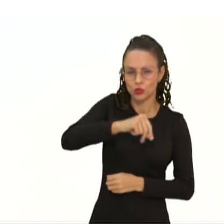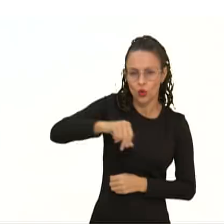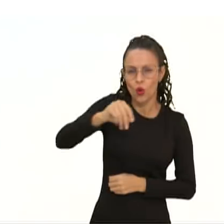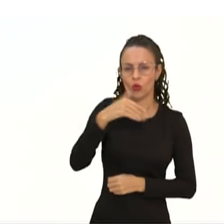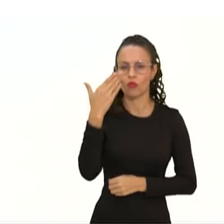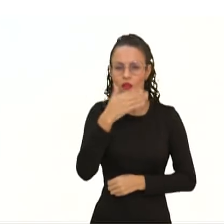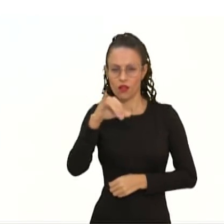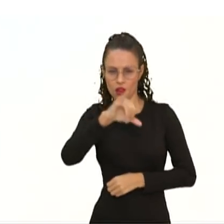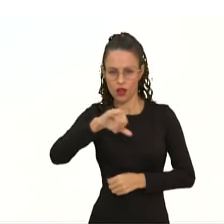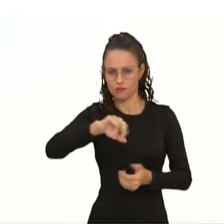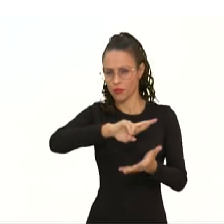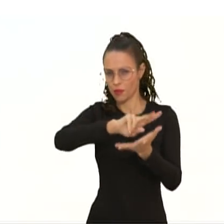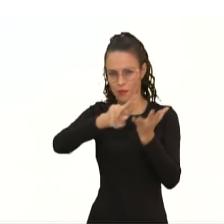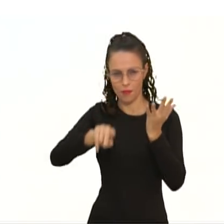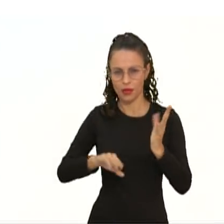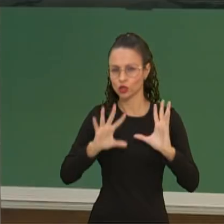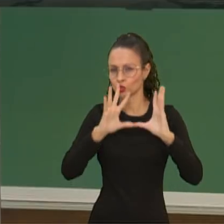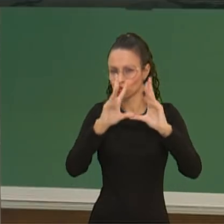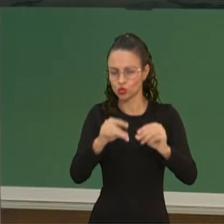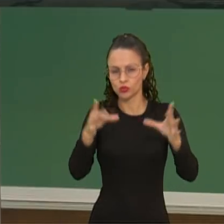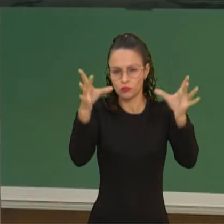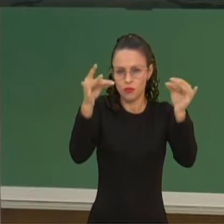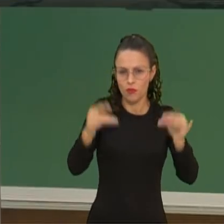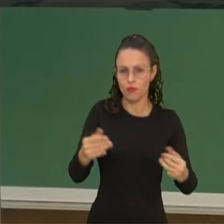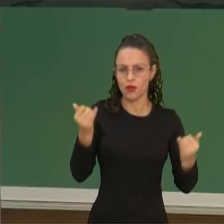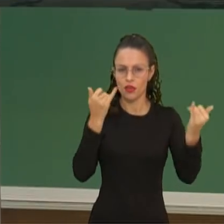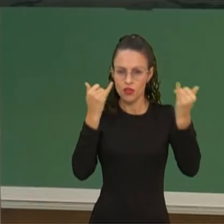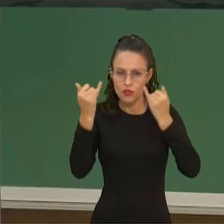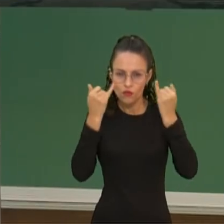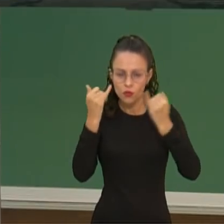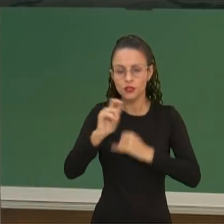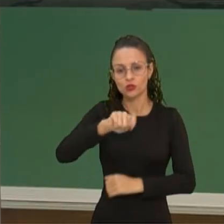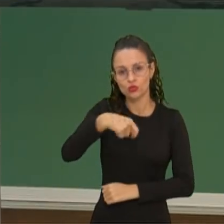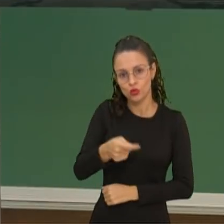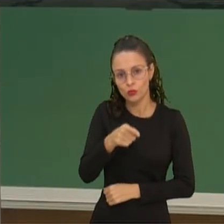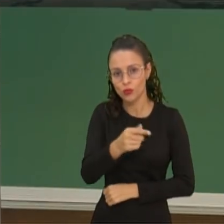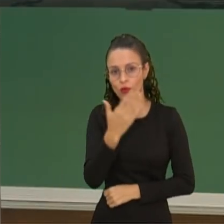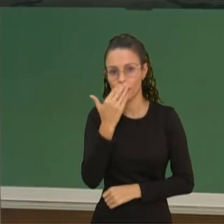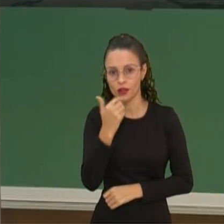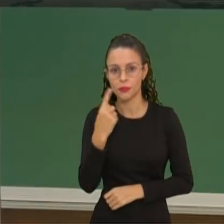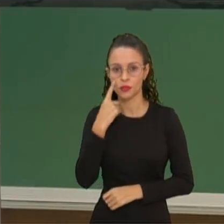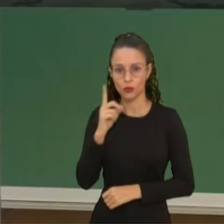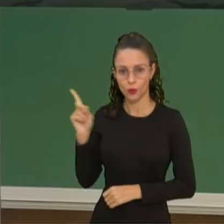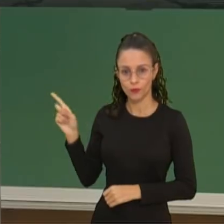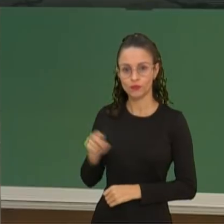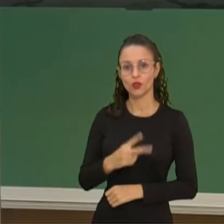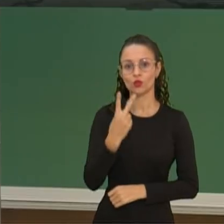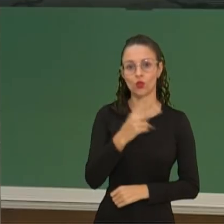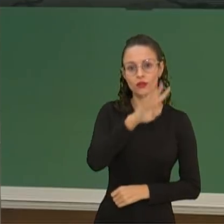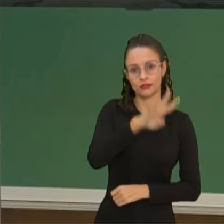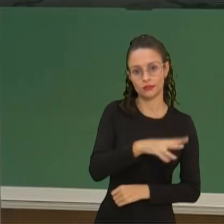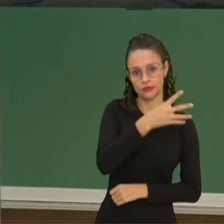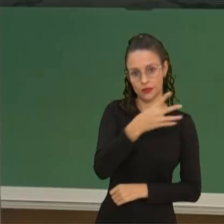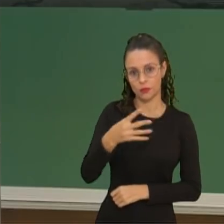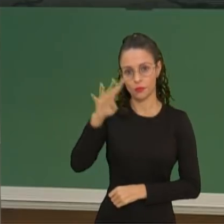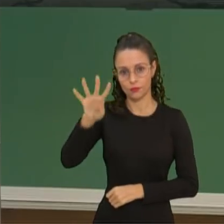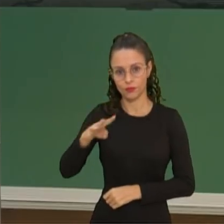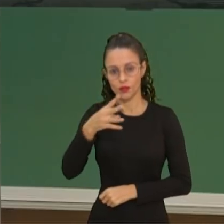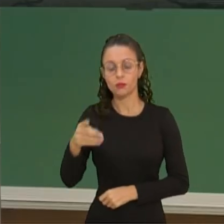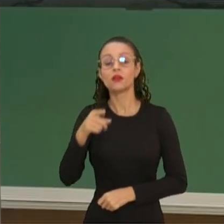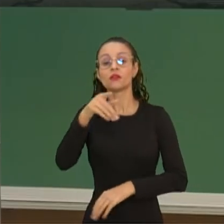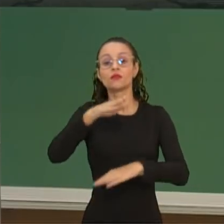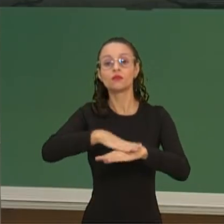de gordura, proteína, todas as informações daquele alimento. Aqui nós temos duas tabelas e aí eu quero que